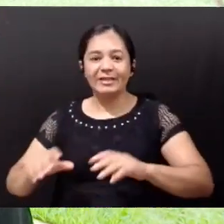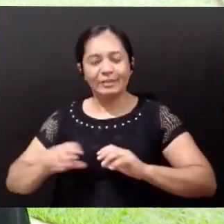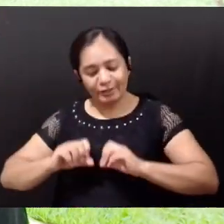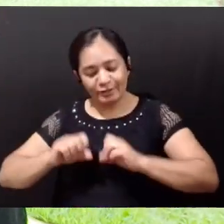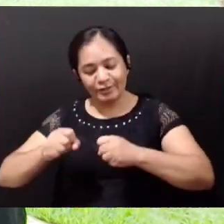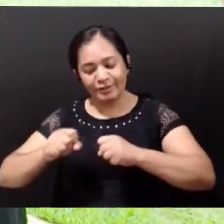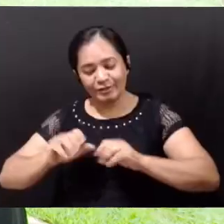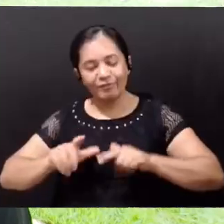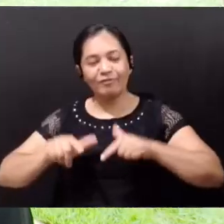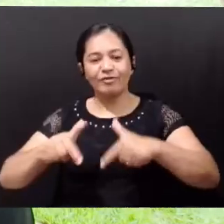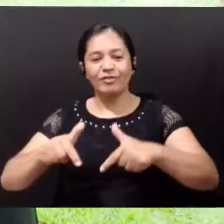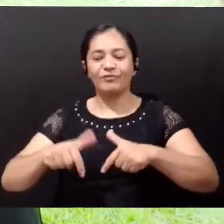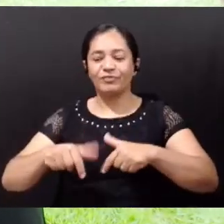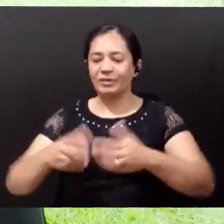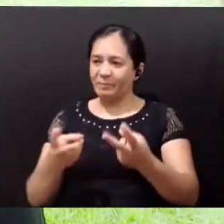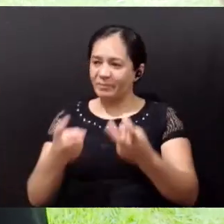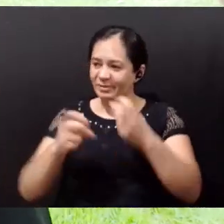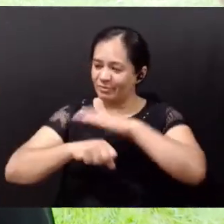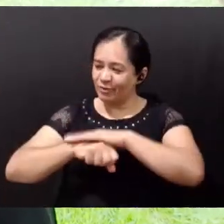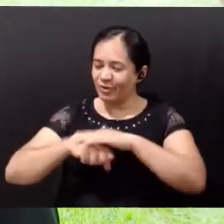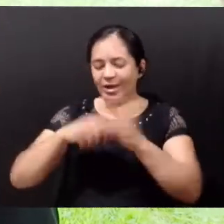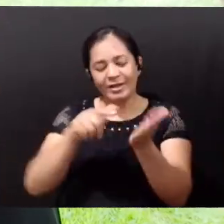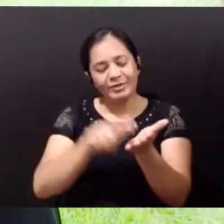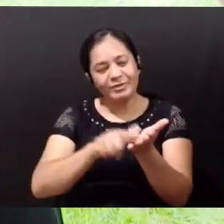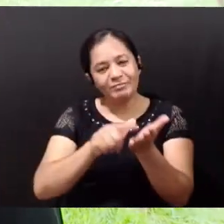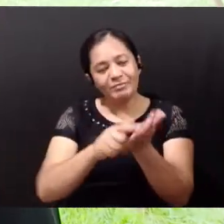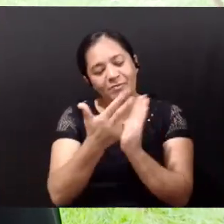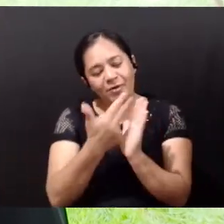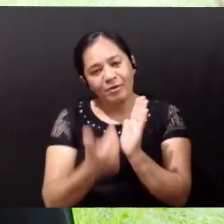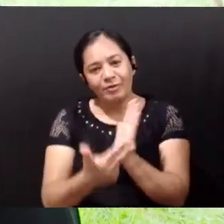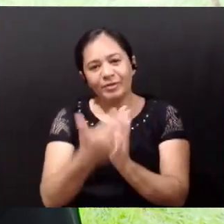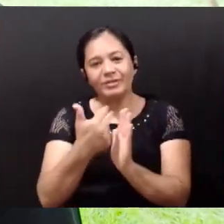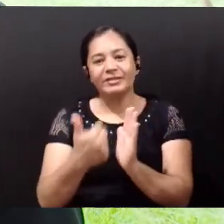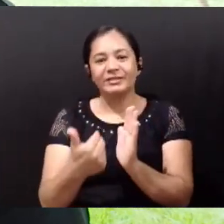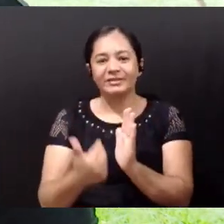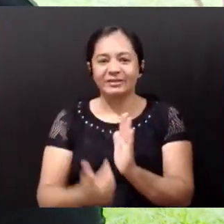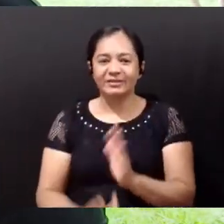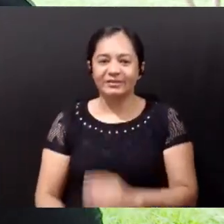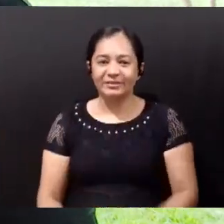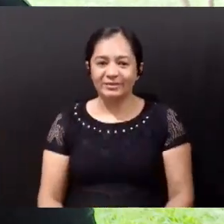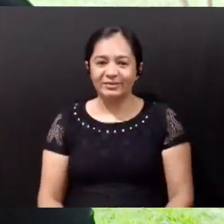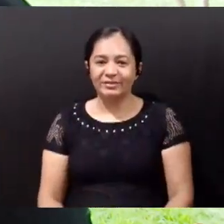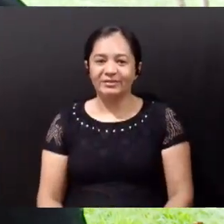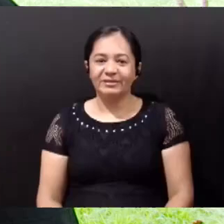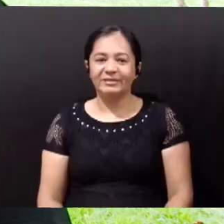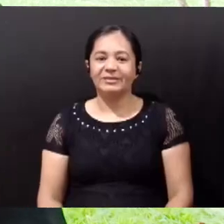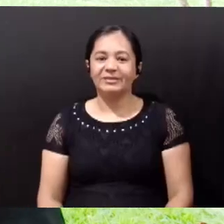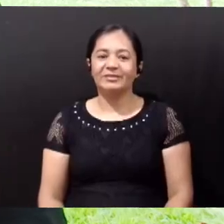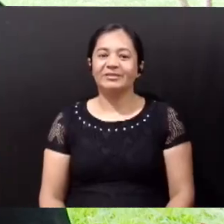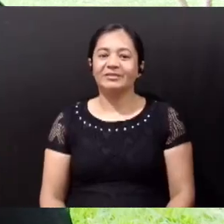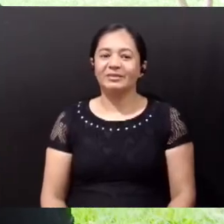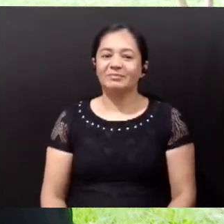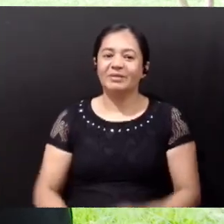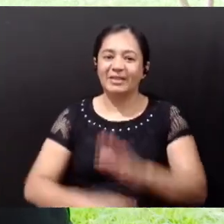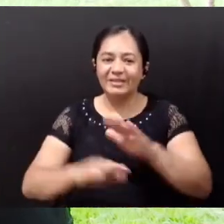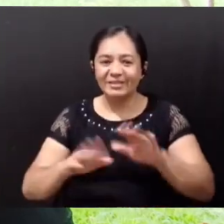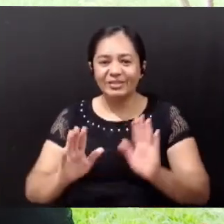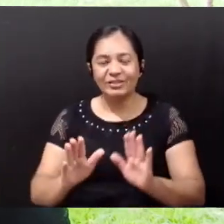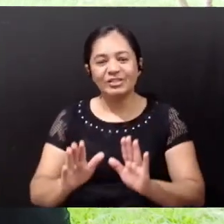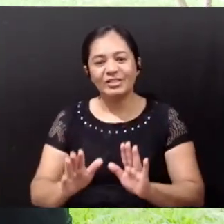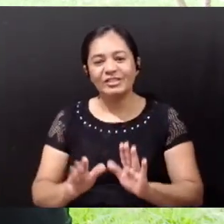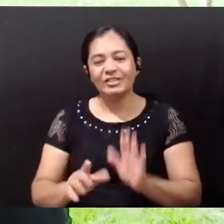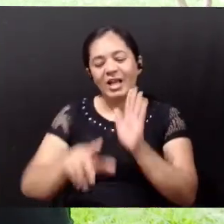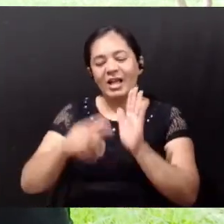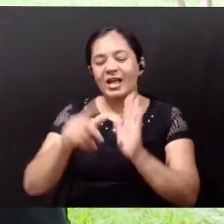carinho que eles tiveram para fazer, os que estão sendo alfabetizados, que são a minha turma, né, colocando, né, a letrinha deles,